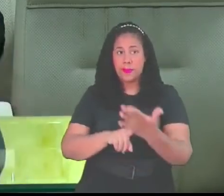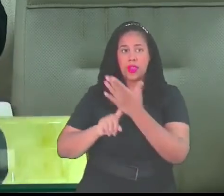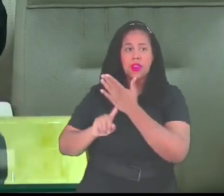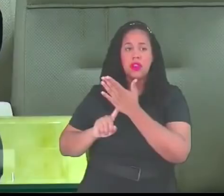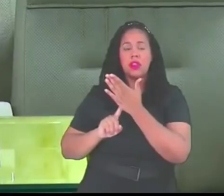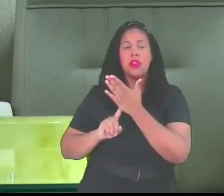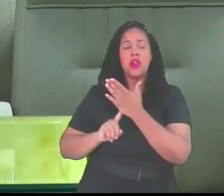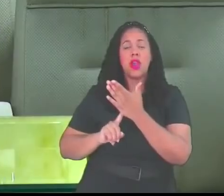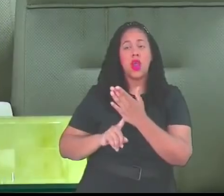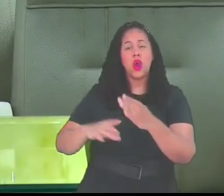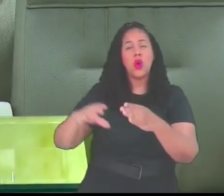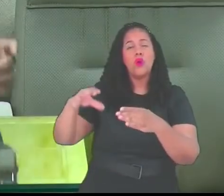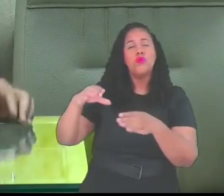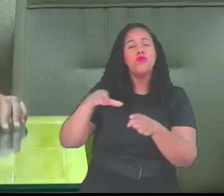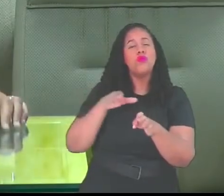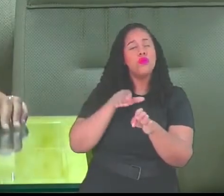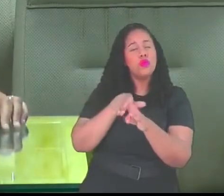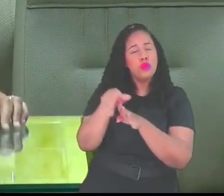um conselho